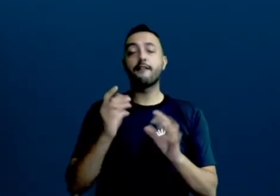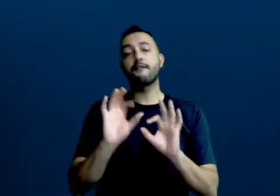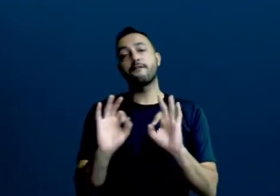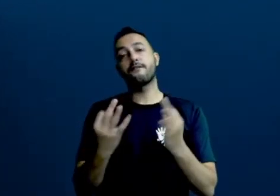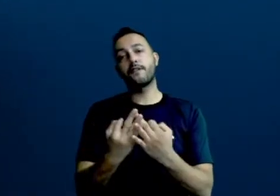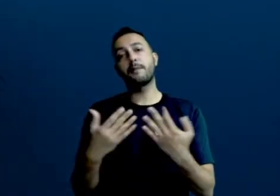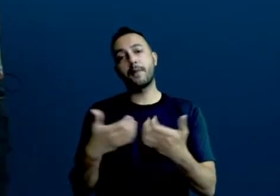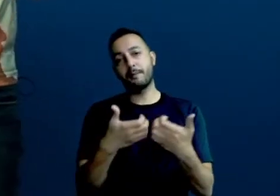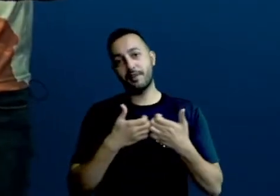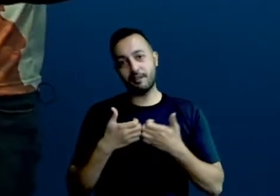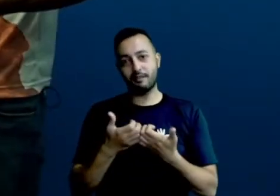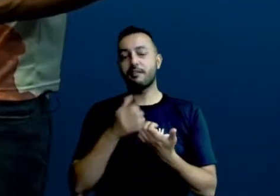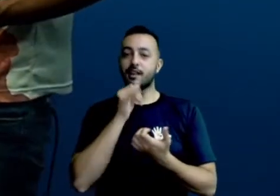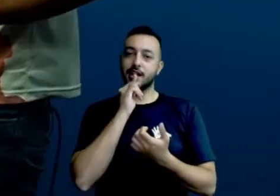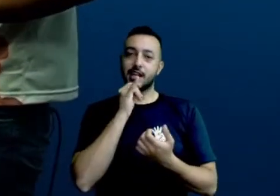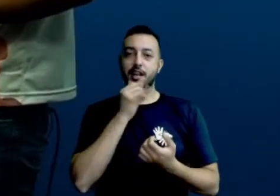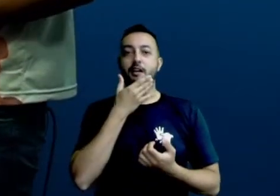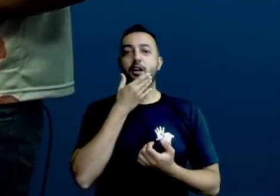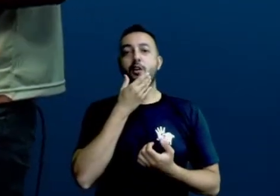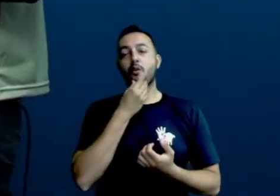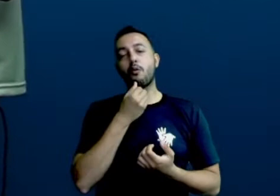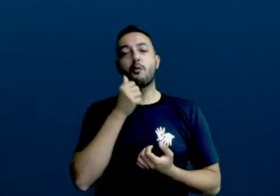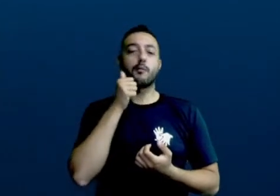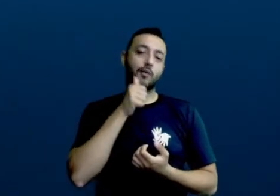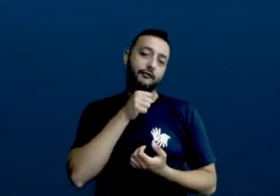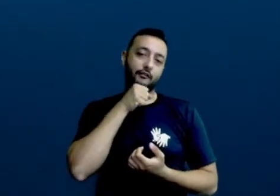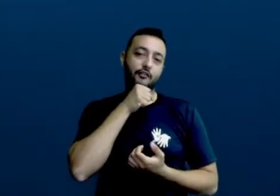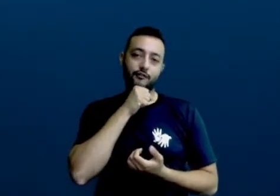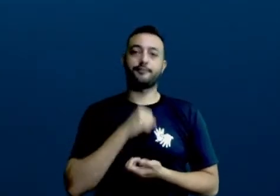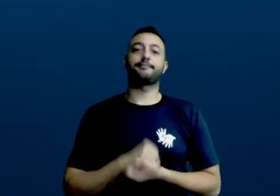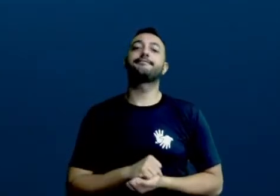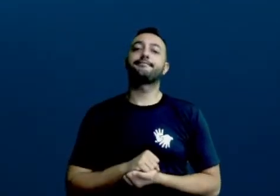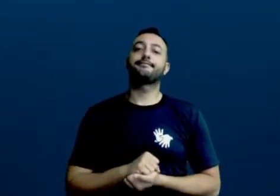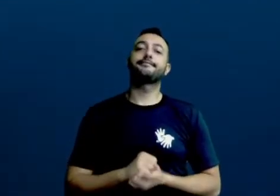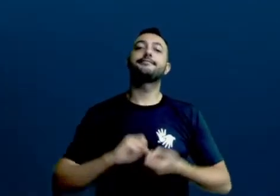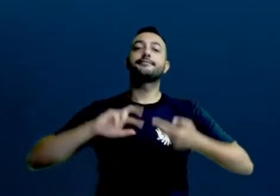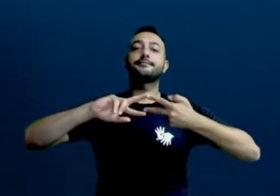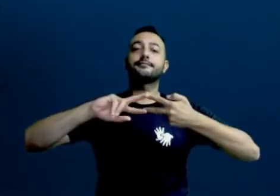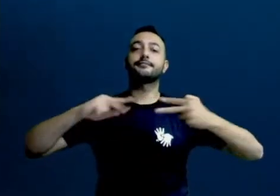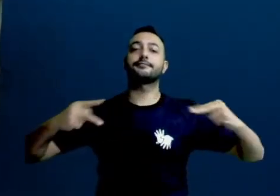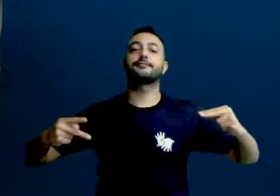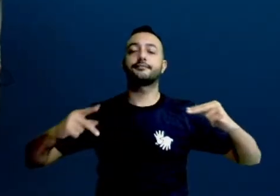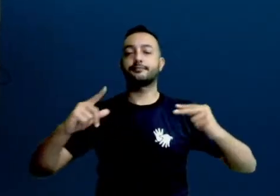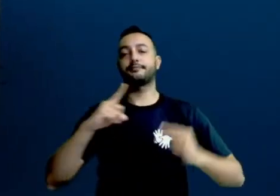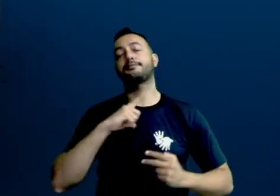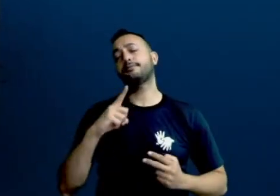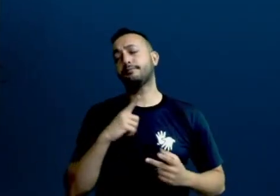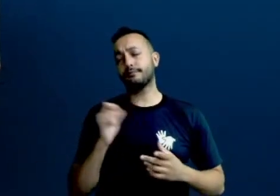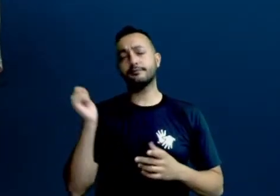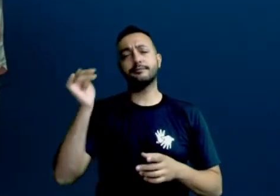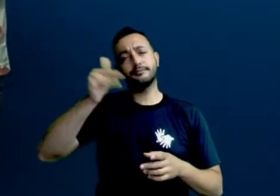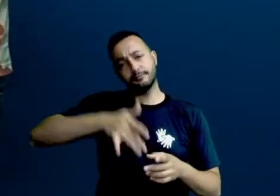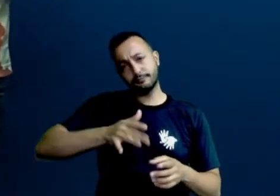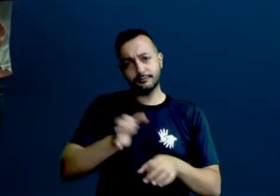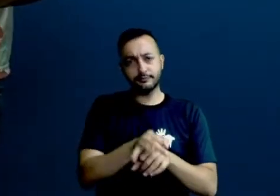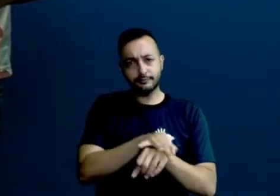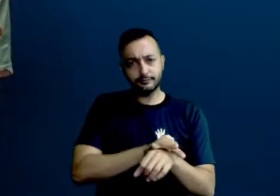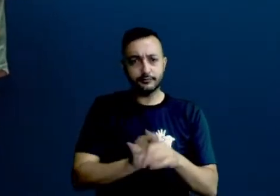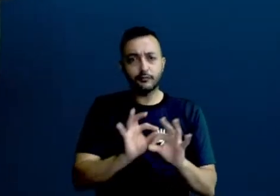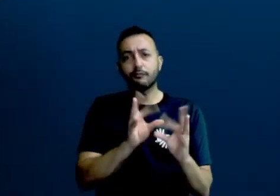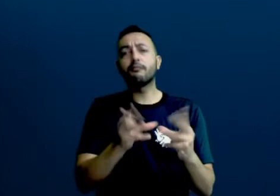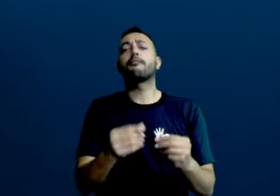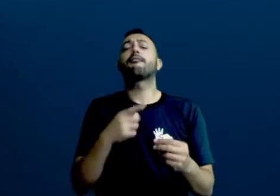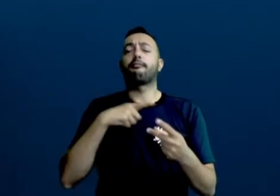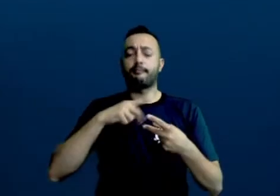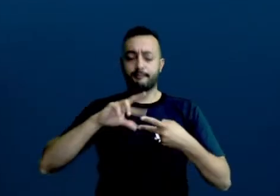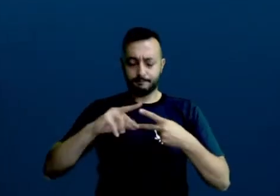parentes próximos né Nós como por exemplo os nossos avós o DNA ele está presente em todas as células do nosso corpo tá